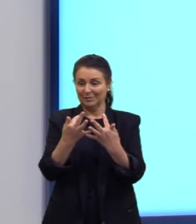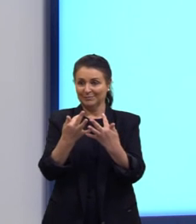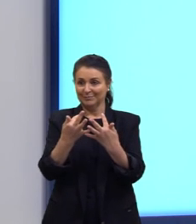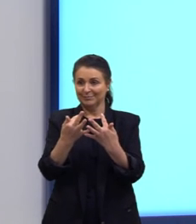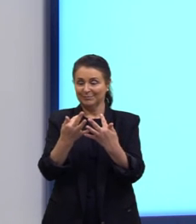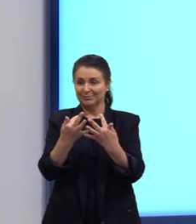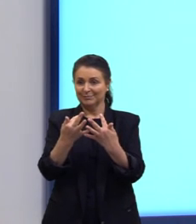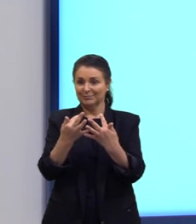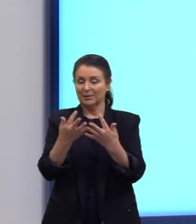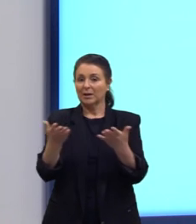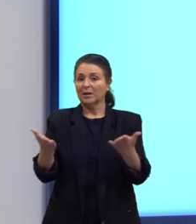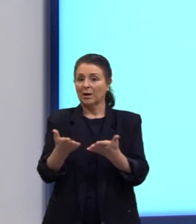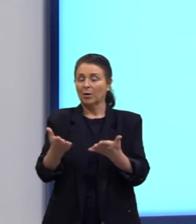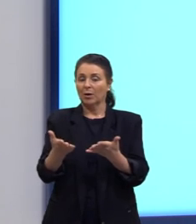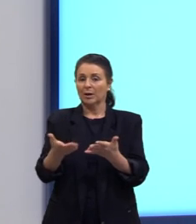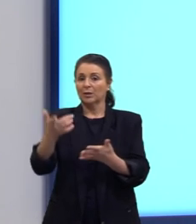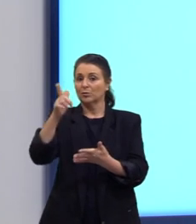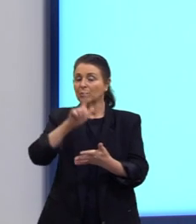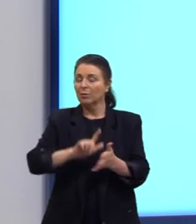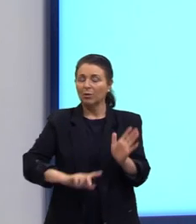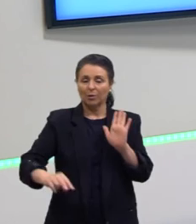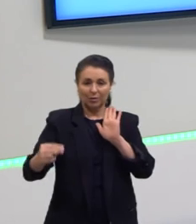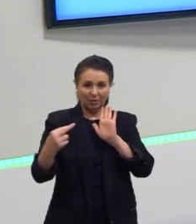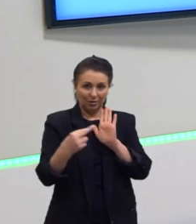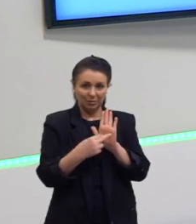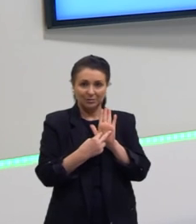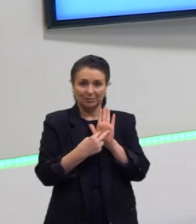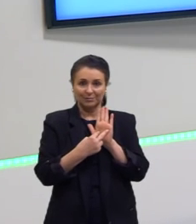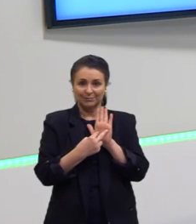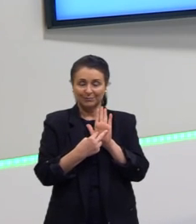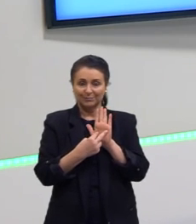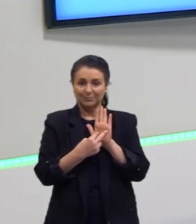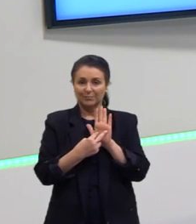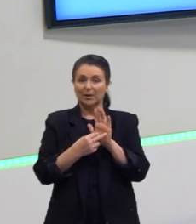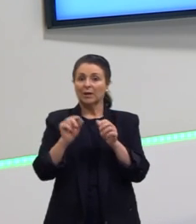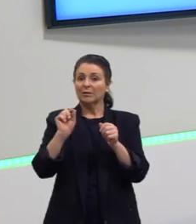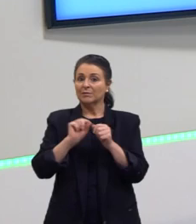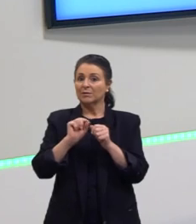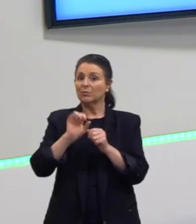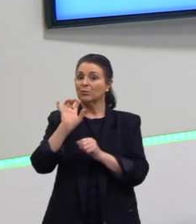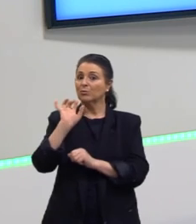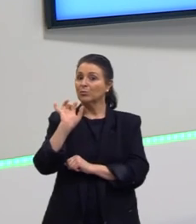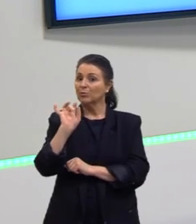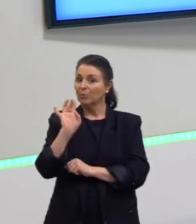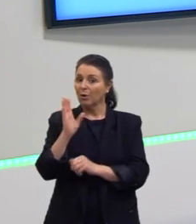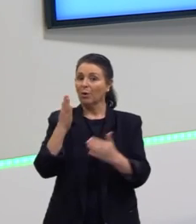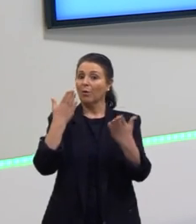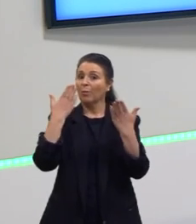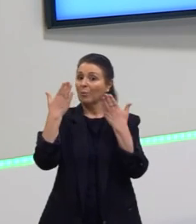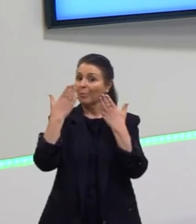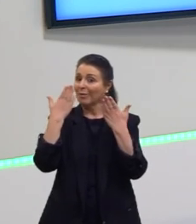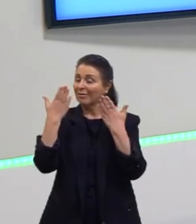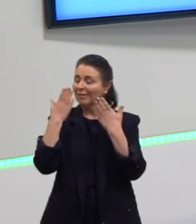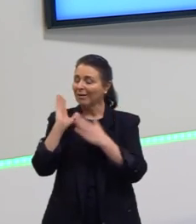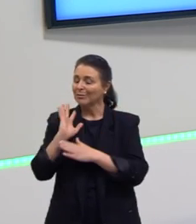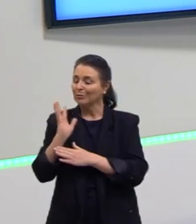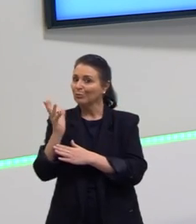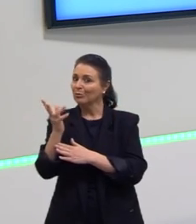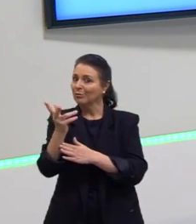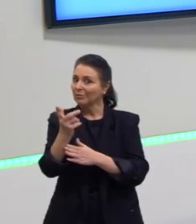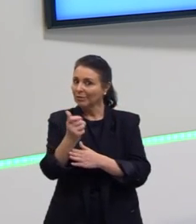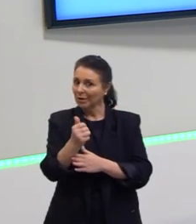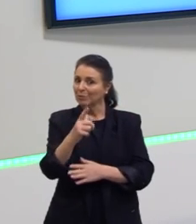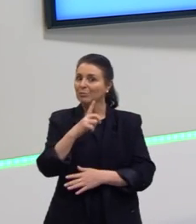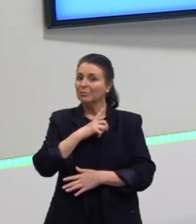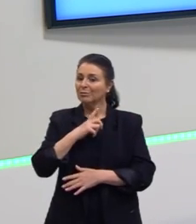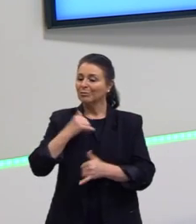aqui gente eu quero destacar para vocês tá que nós fizemos apenas uma análise nos dados que estavam